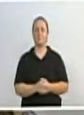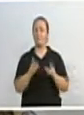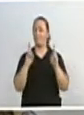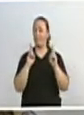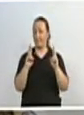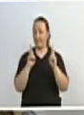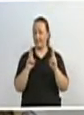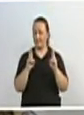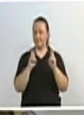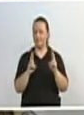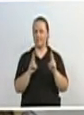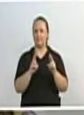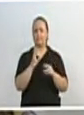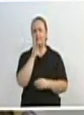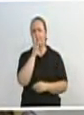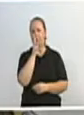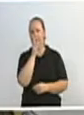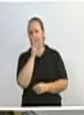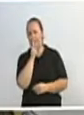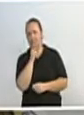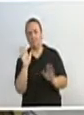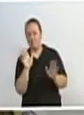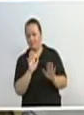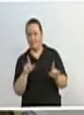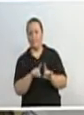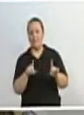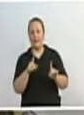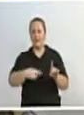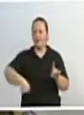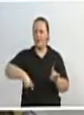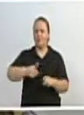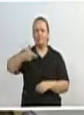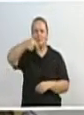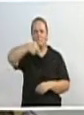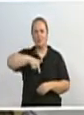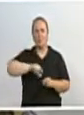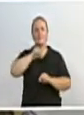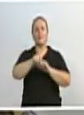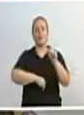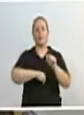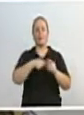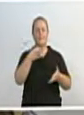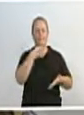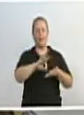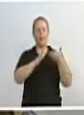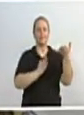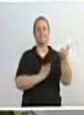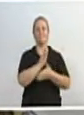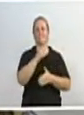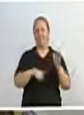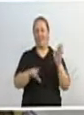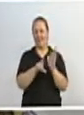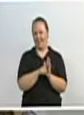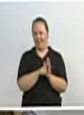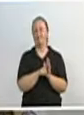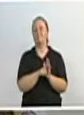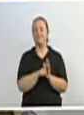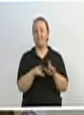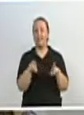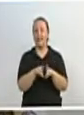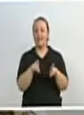e presidente Mário, nós possamos estar aqui assinando a aprovação e acompanhando o prefeito